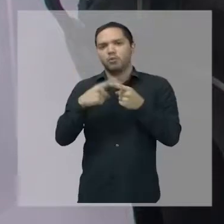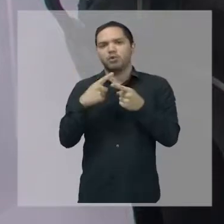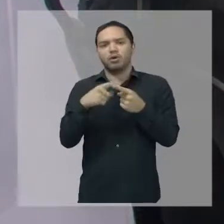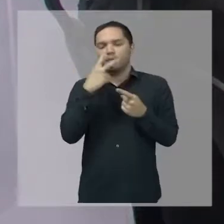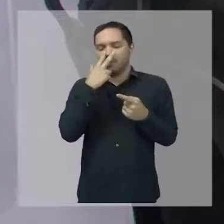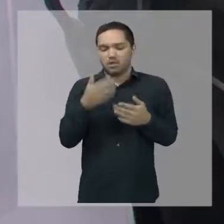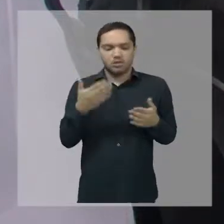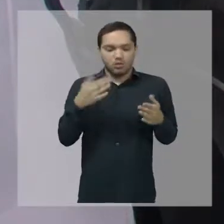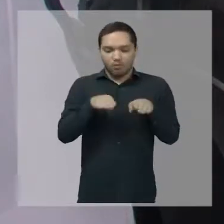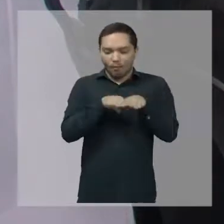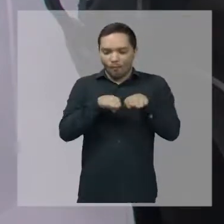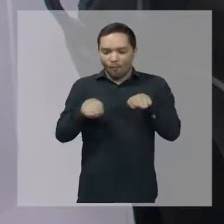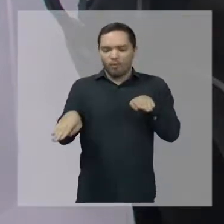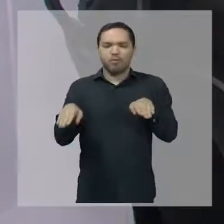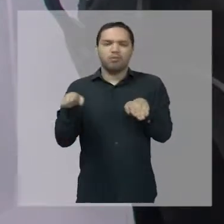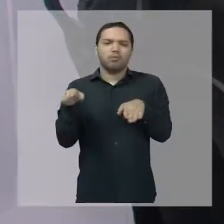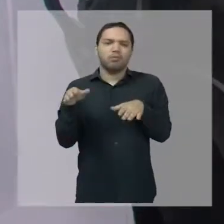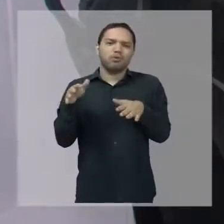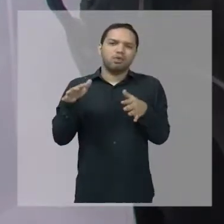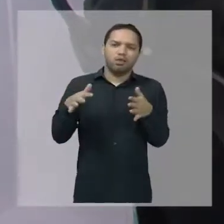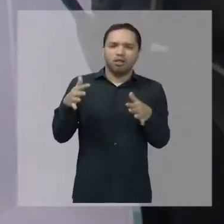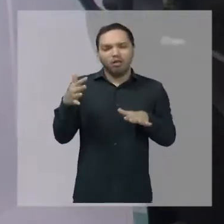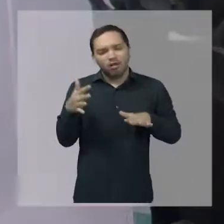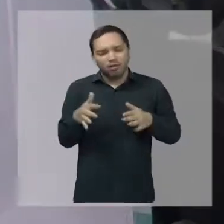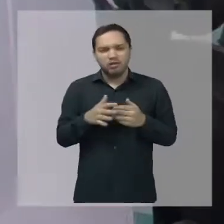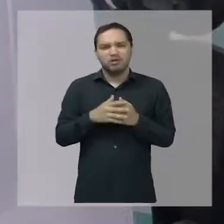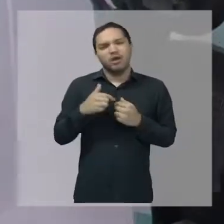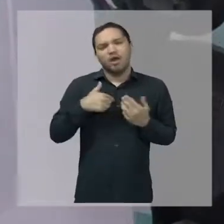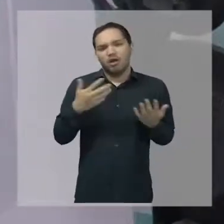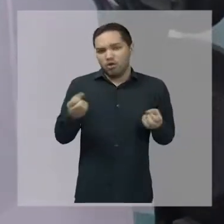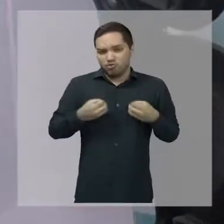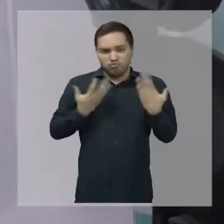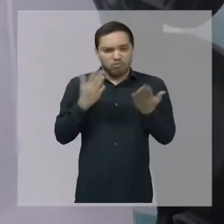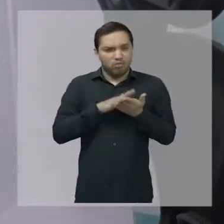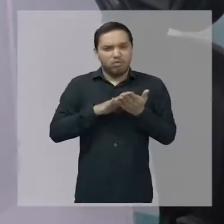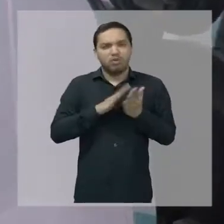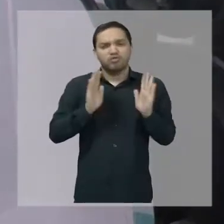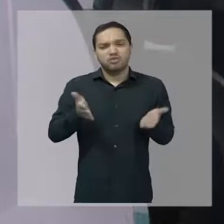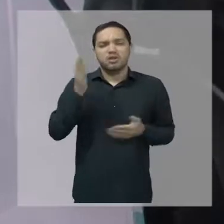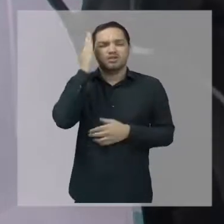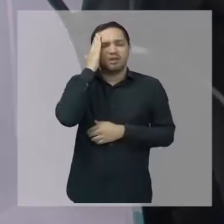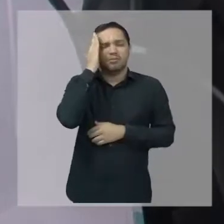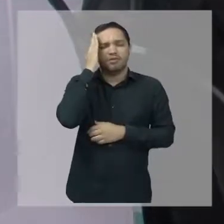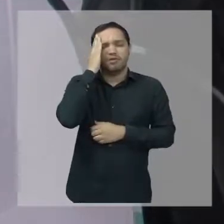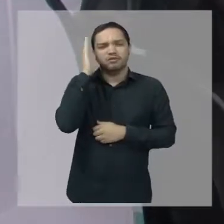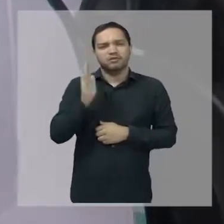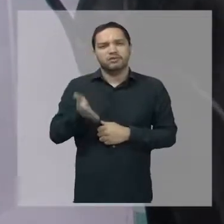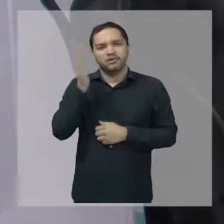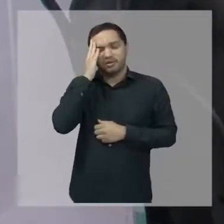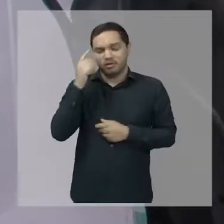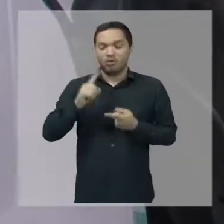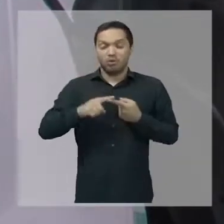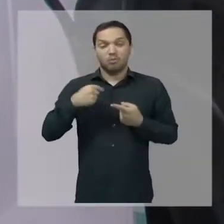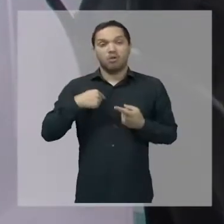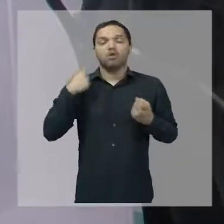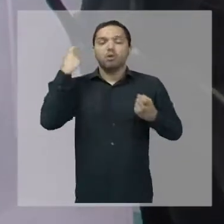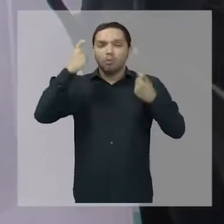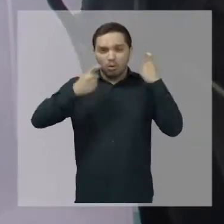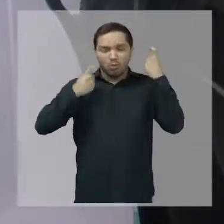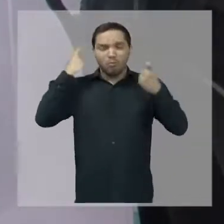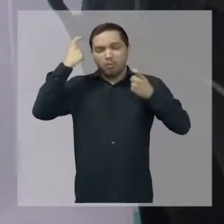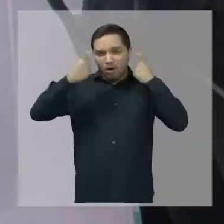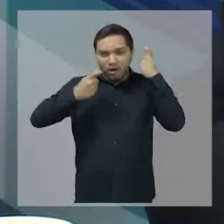em relação ao rumo a seguir, nada me surpreende. Não me surpreende e me